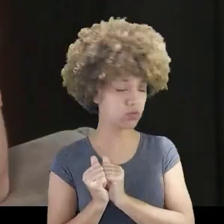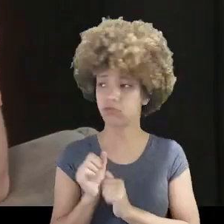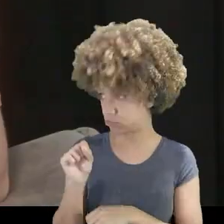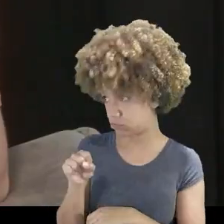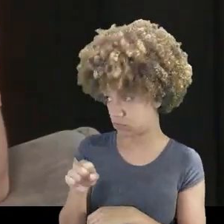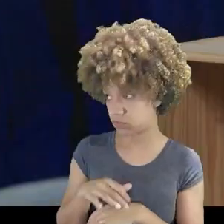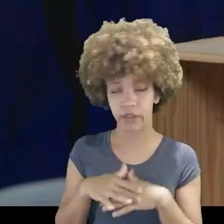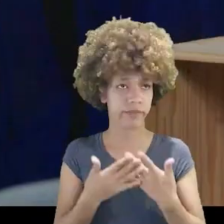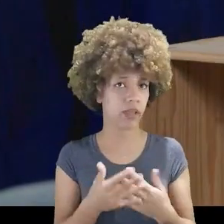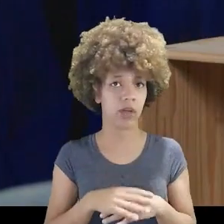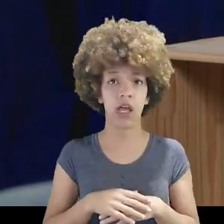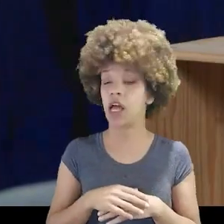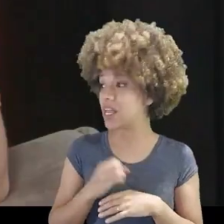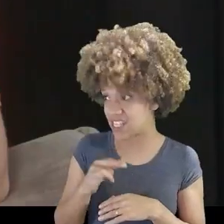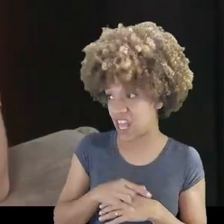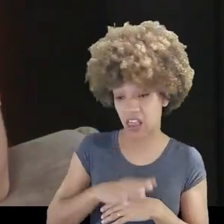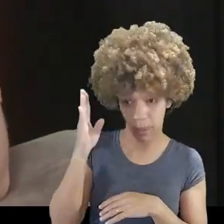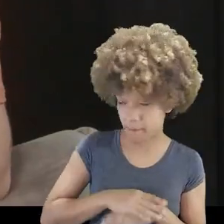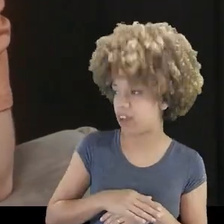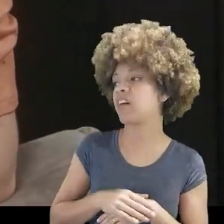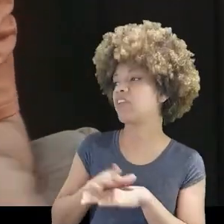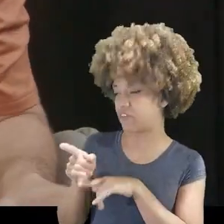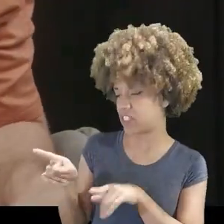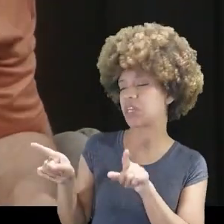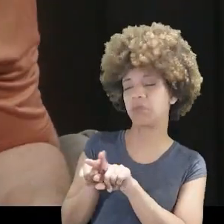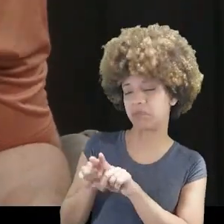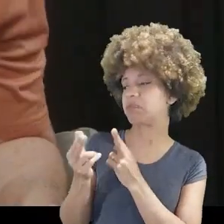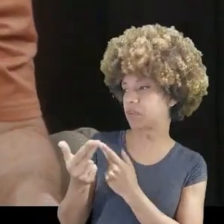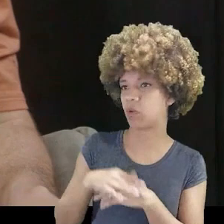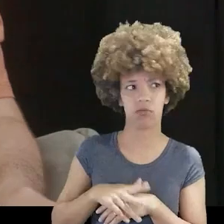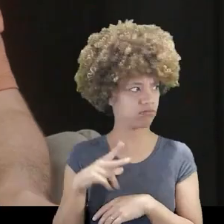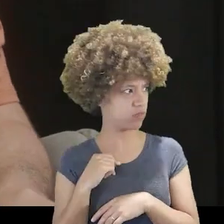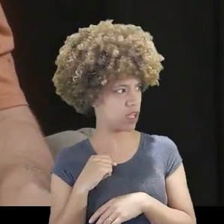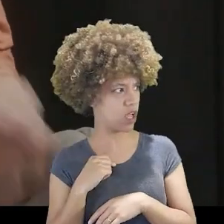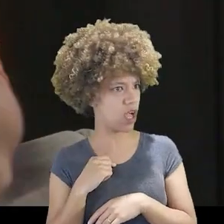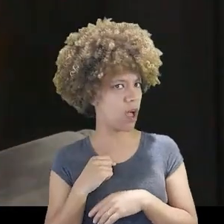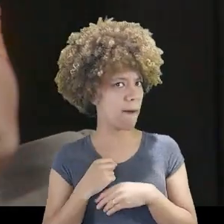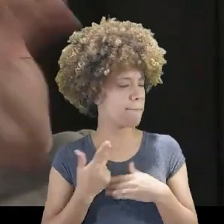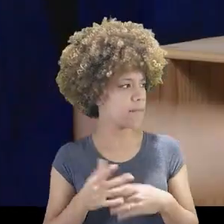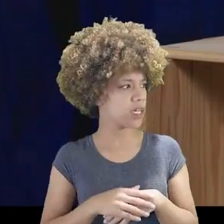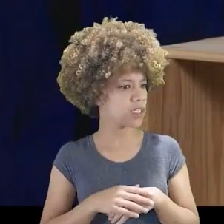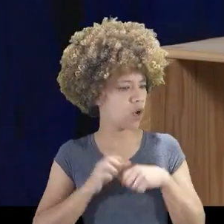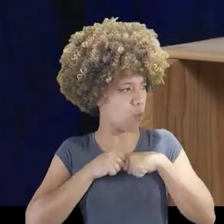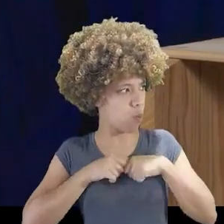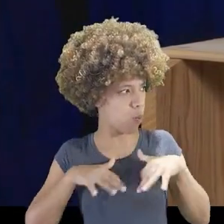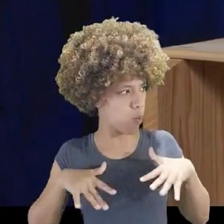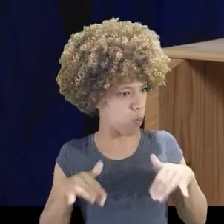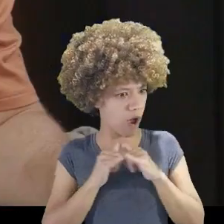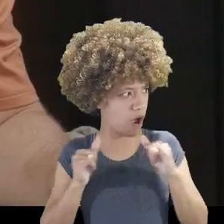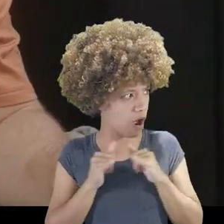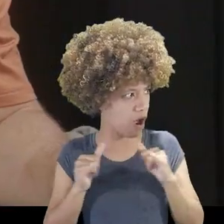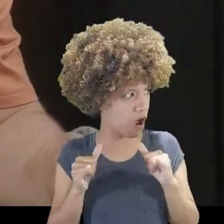ficha Então se ela tá meio nada você fica vai saber como organismo passa a penetração já tá